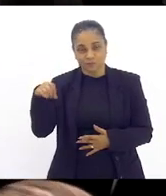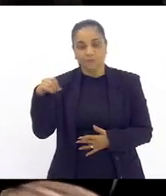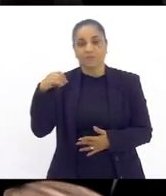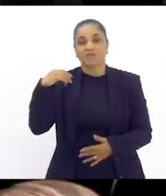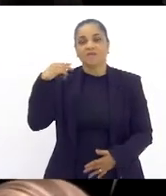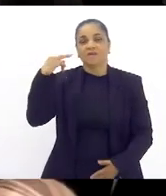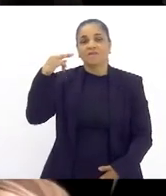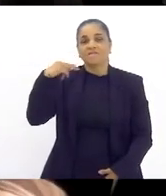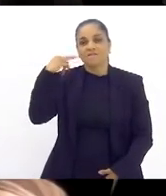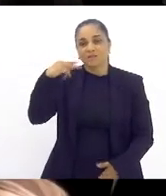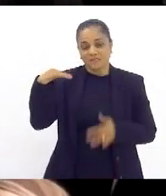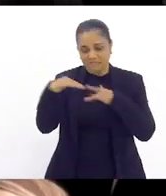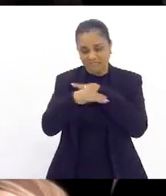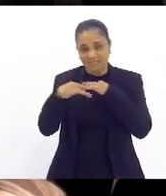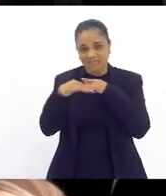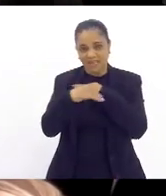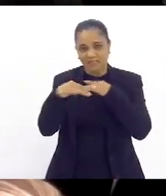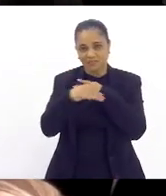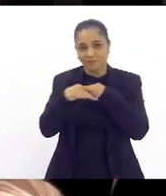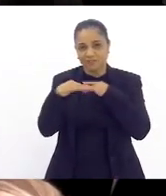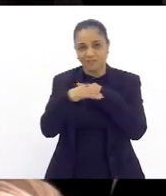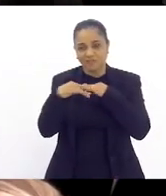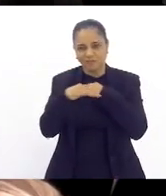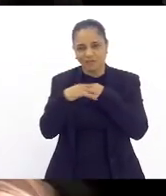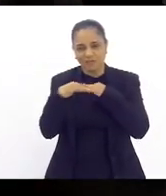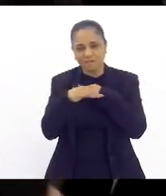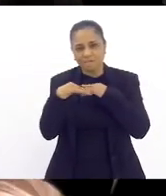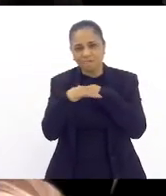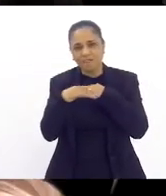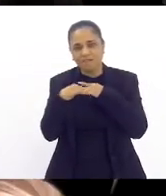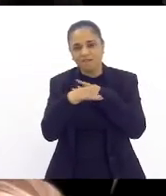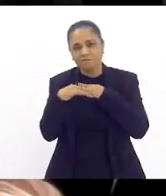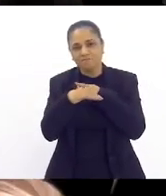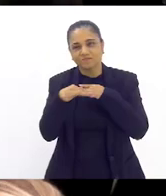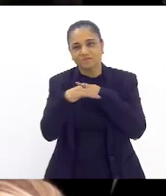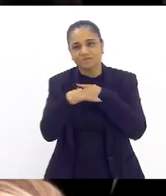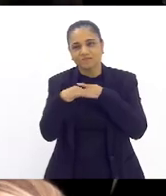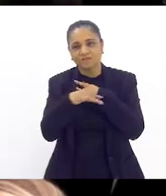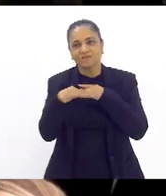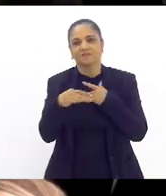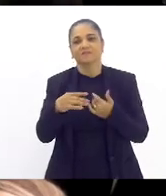Vereador e futuro prefeito É isso mesmo